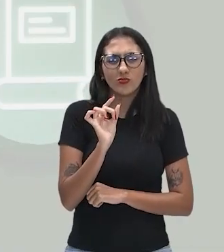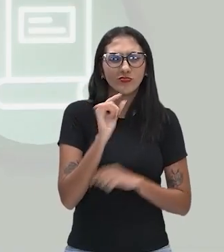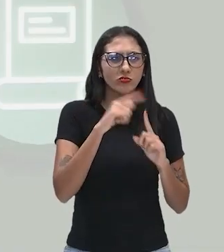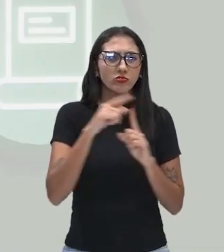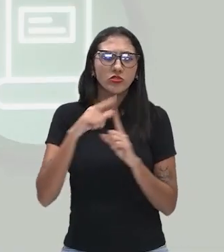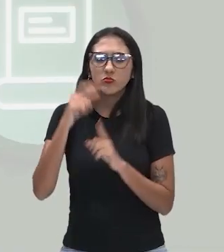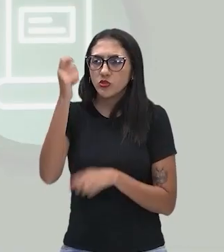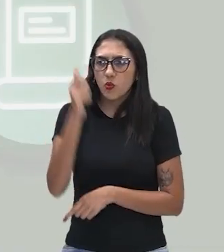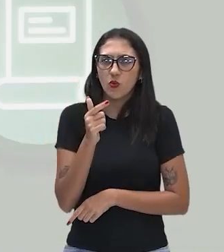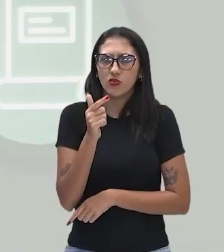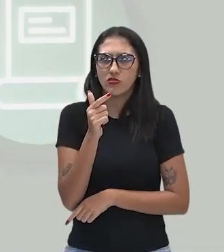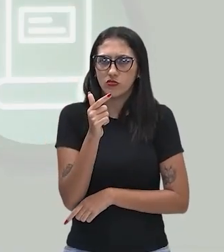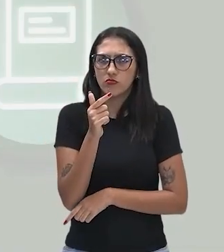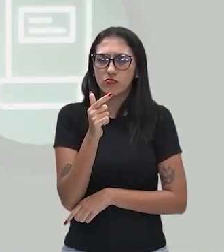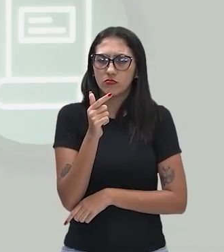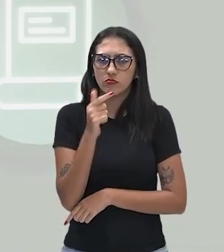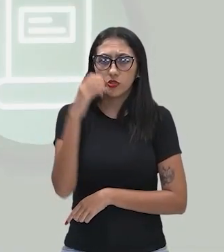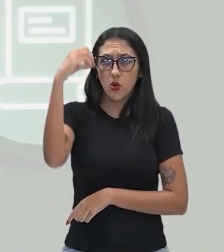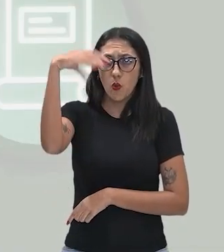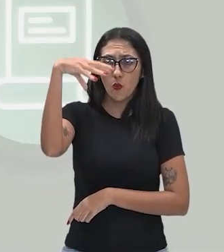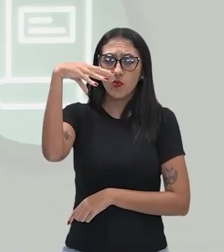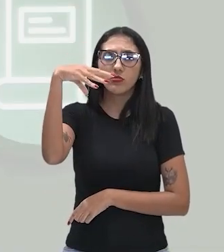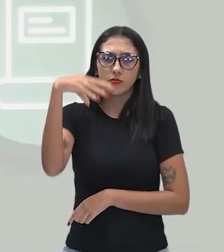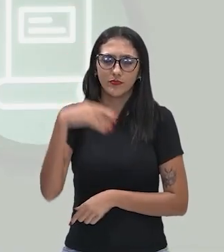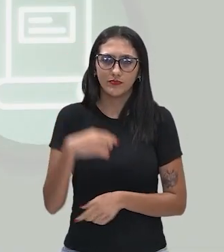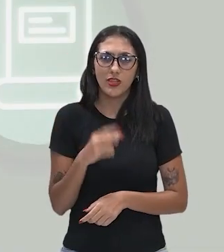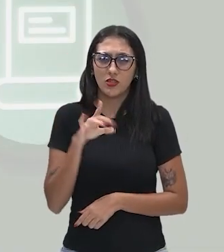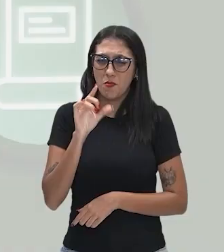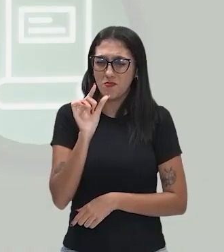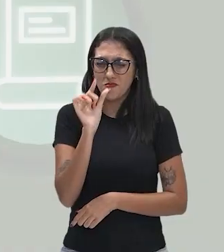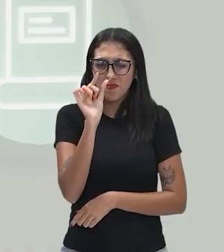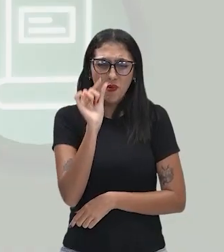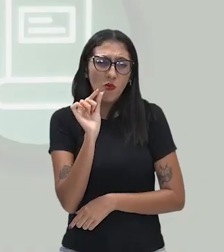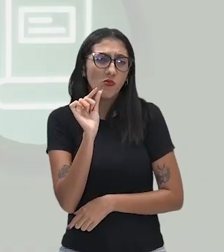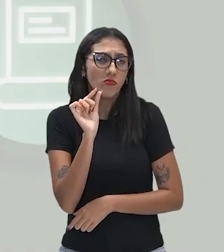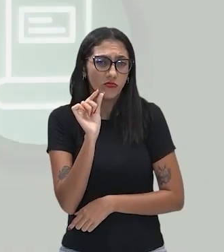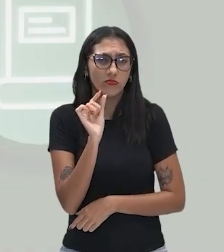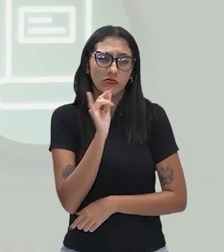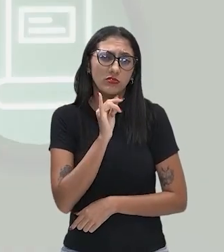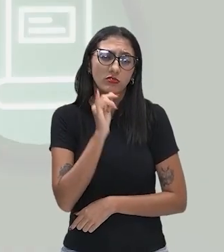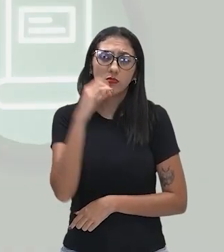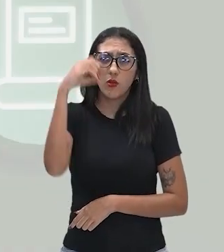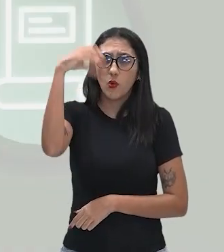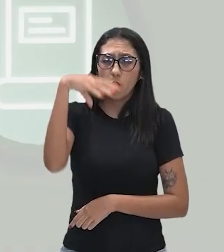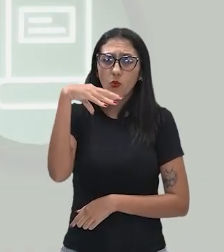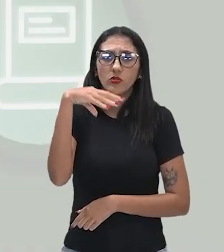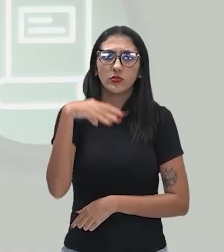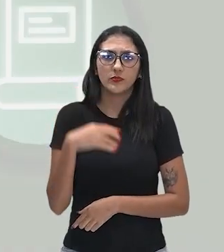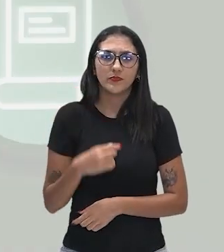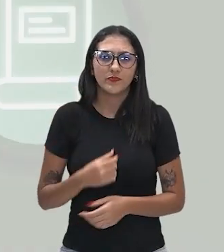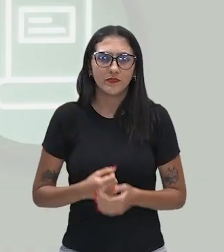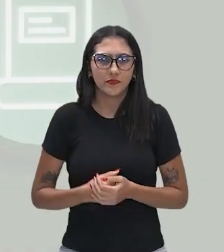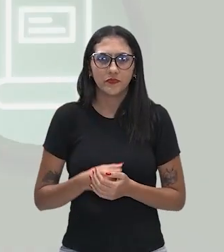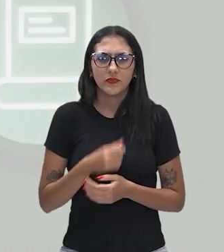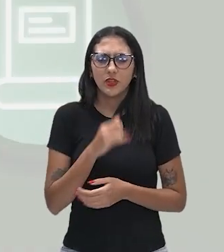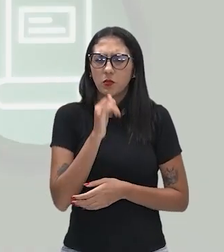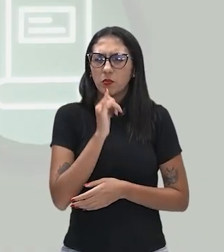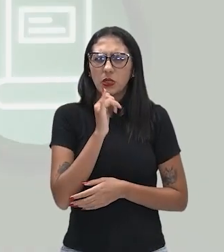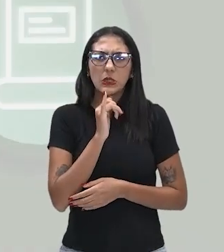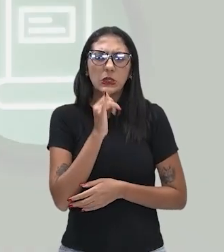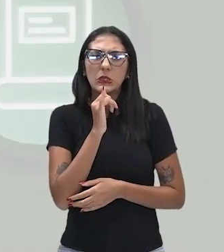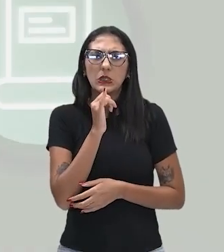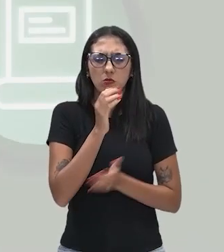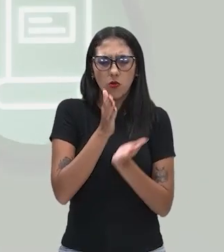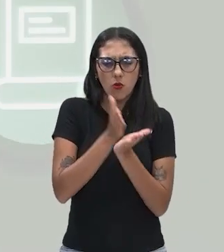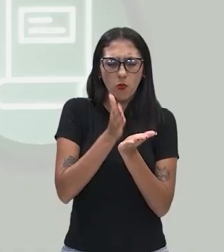luz. E, aliás, é uma parte pequena, tá, pessoal? É como se fosse um grande bolo e uma pequena